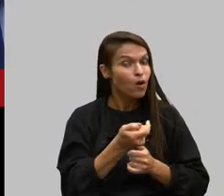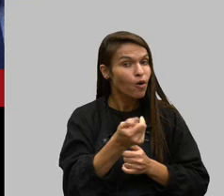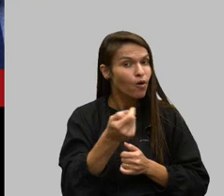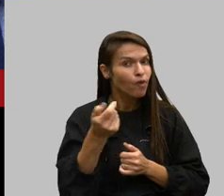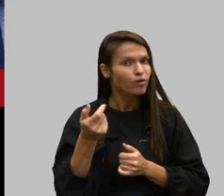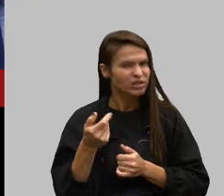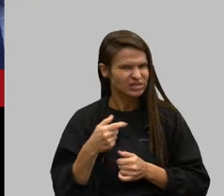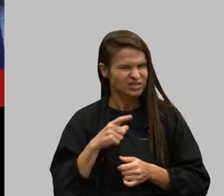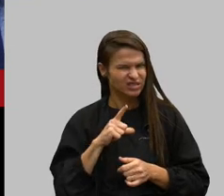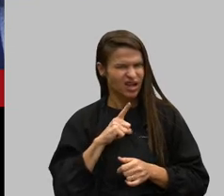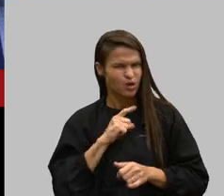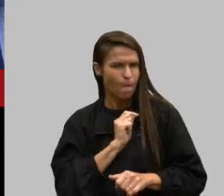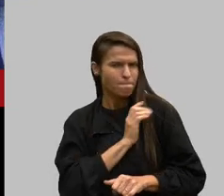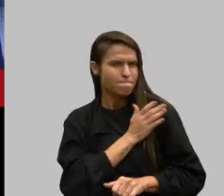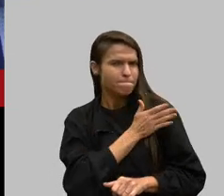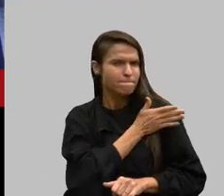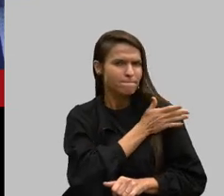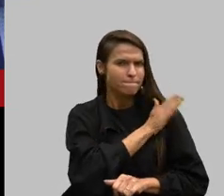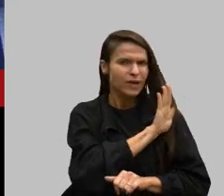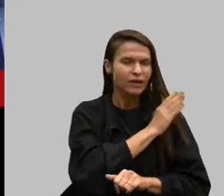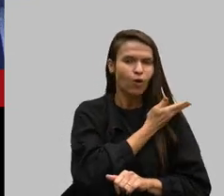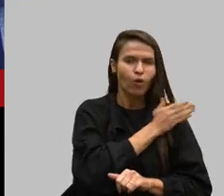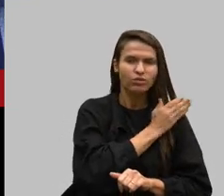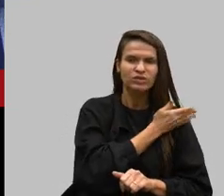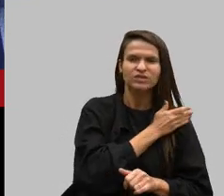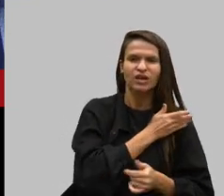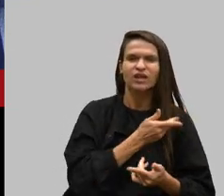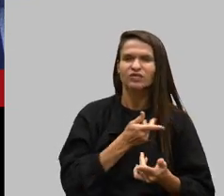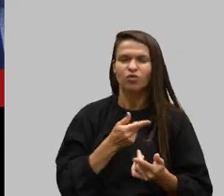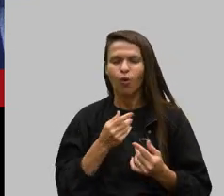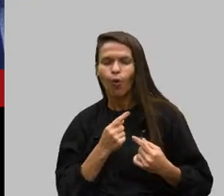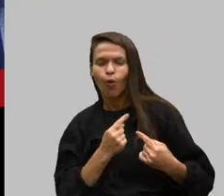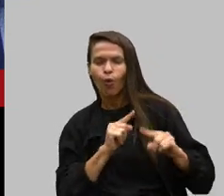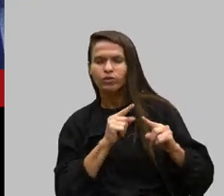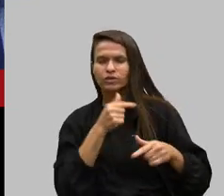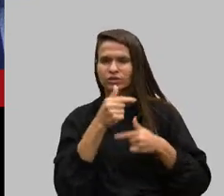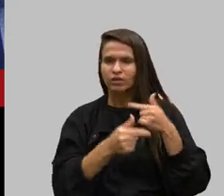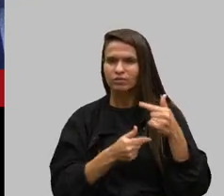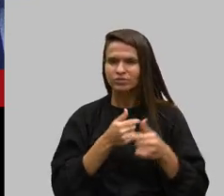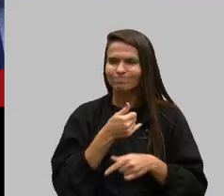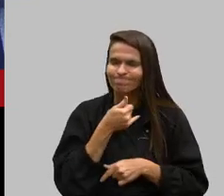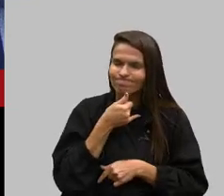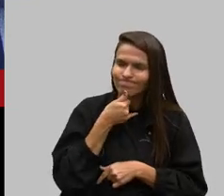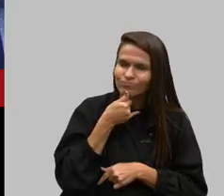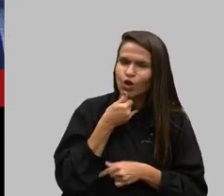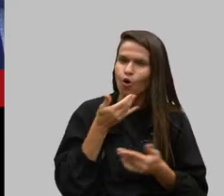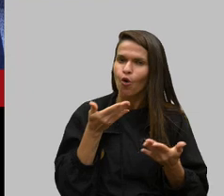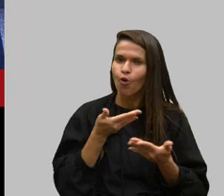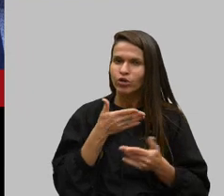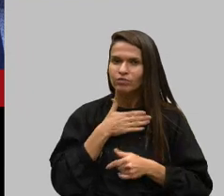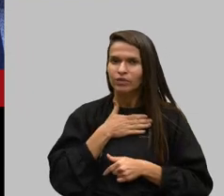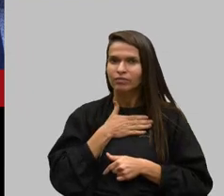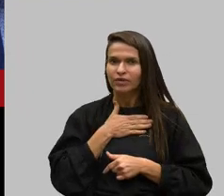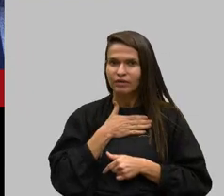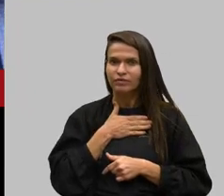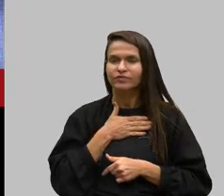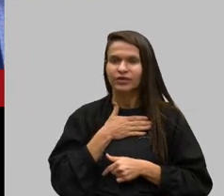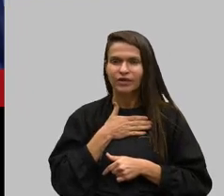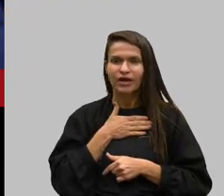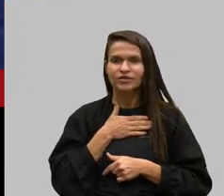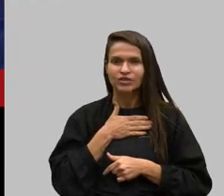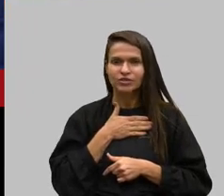um preconceito atingir em cheio esse trabalho que tristeza hoje para mim que tristeza mas eu